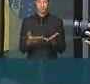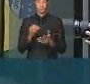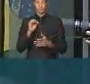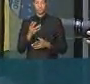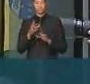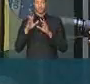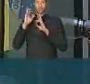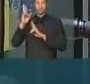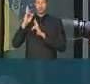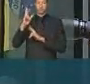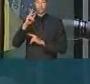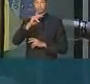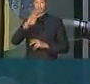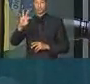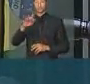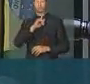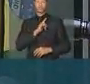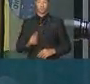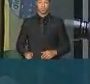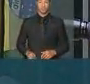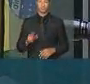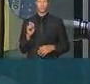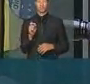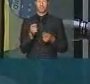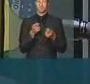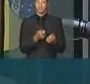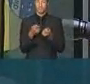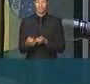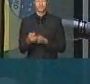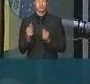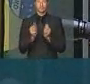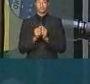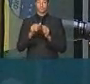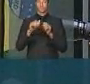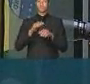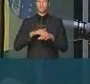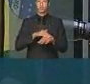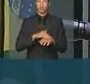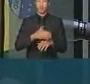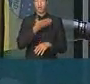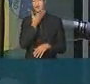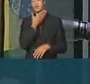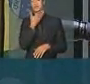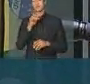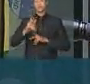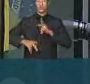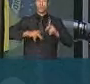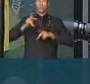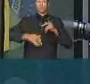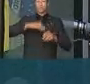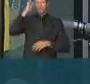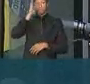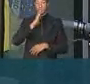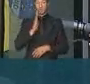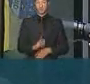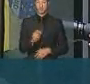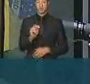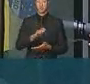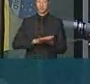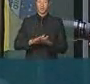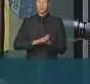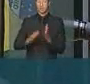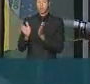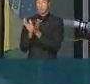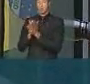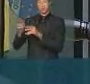ou de lideranças do PT e do governo que insistem com esta conversa de que o povo brasileiro quem não é nenhum